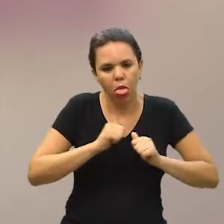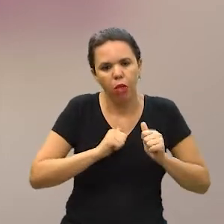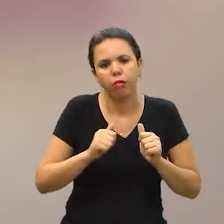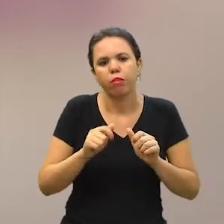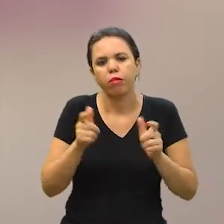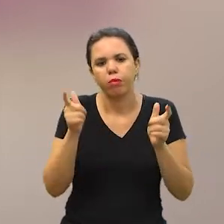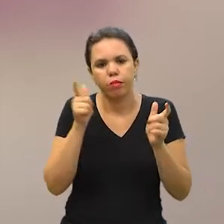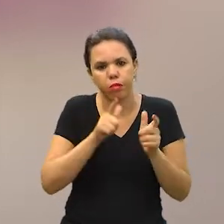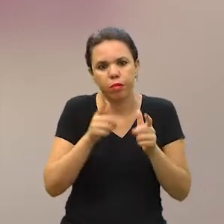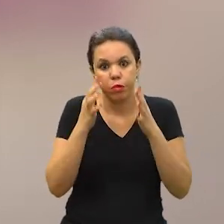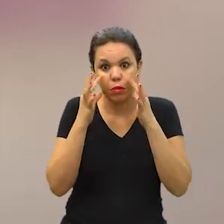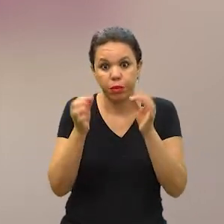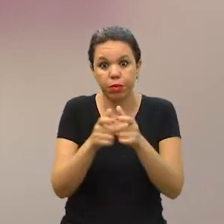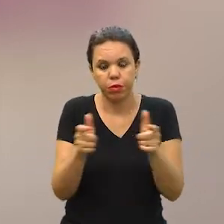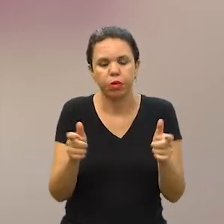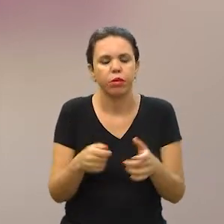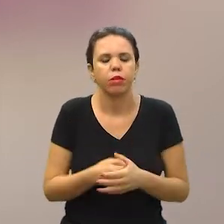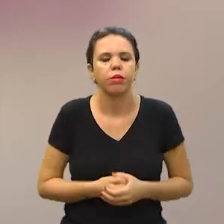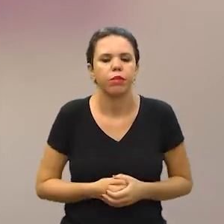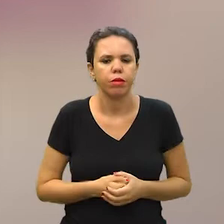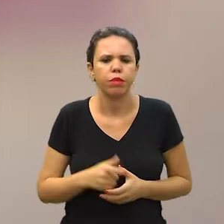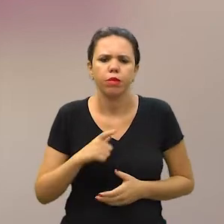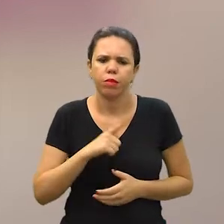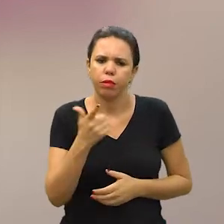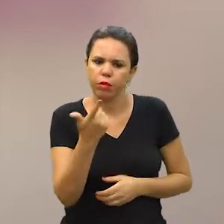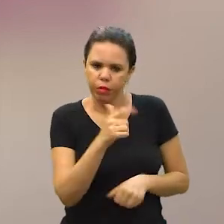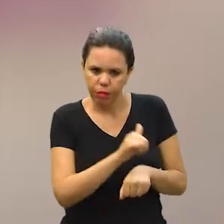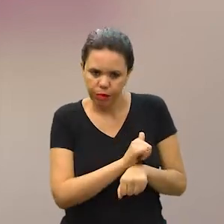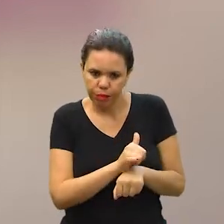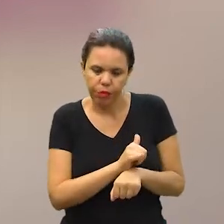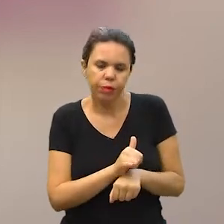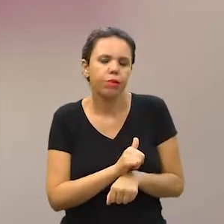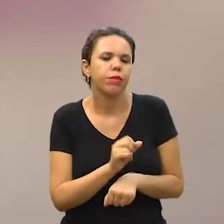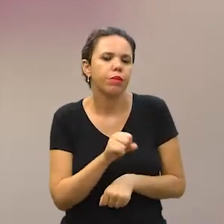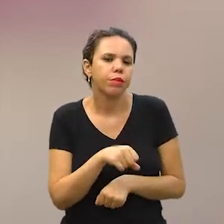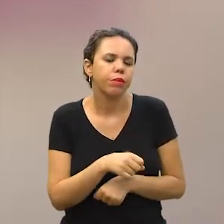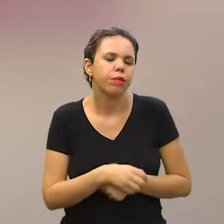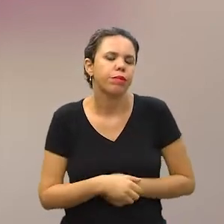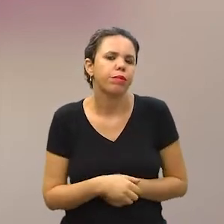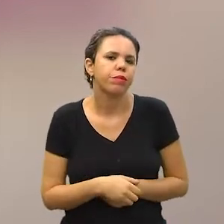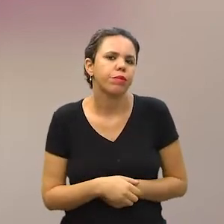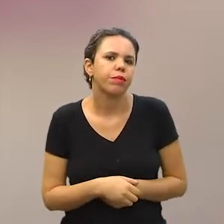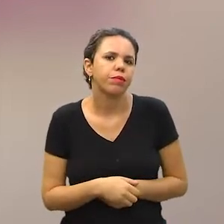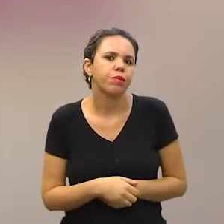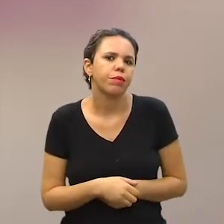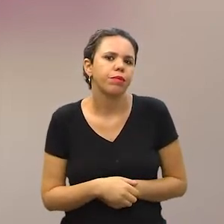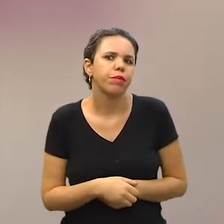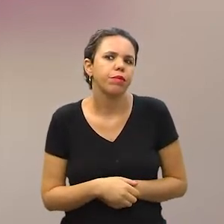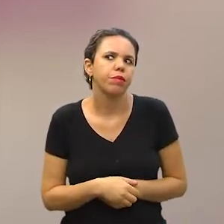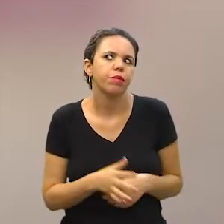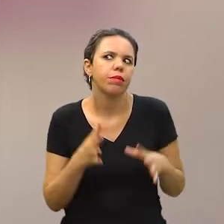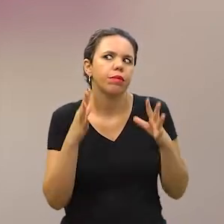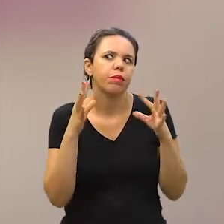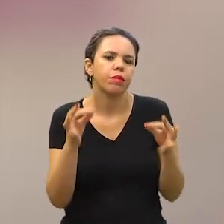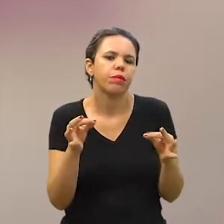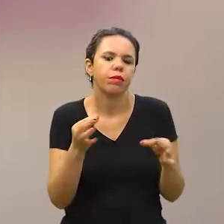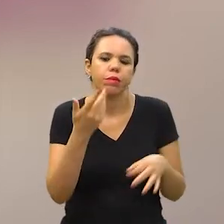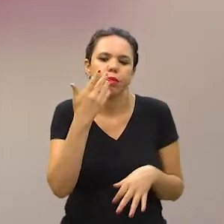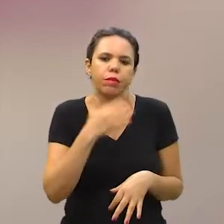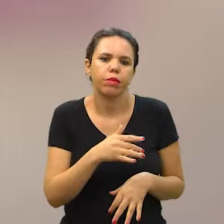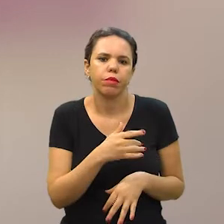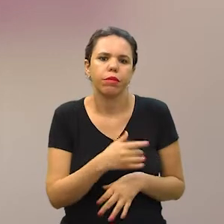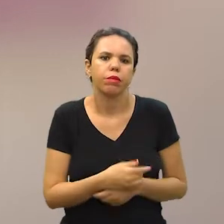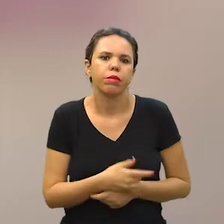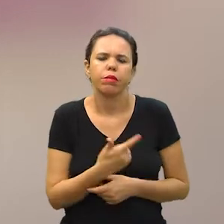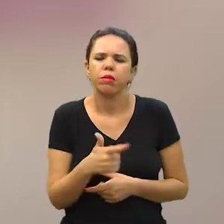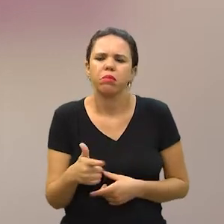para aumentar a atenção. Mas nós temos outras alternativas, né? Uma coisa que é legal da gente prestar atenção é se a criança não